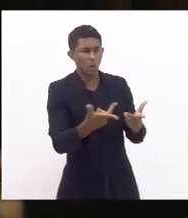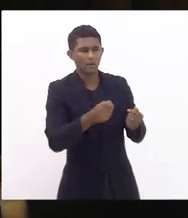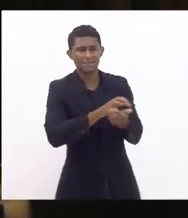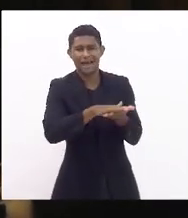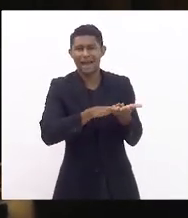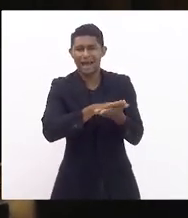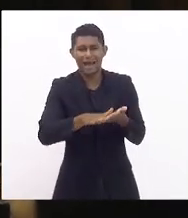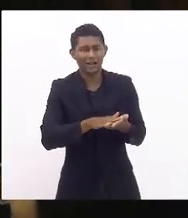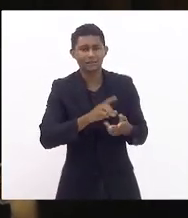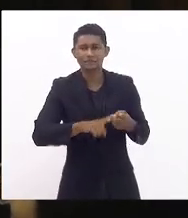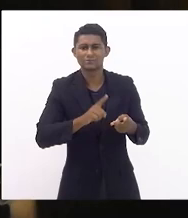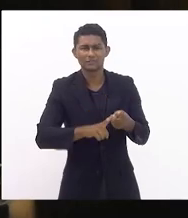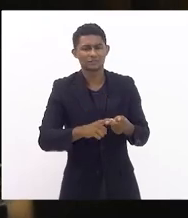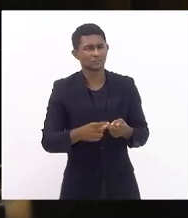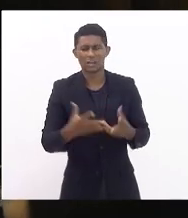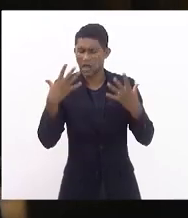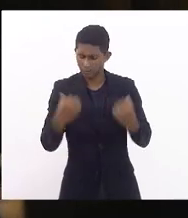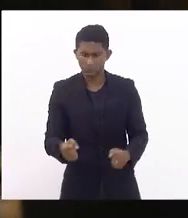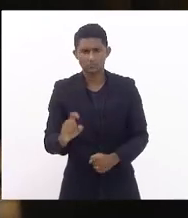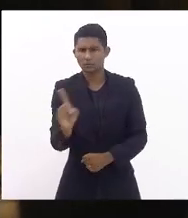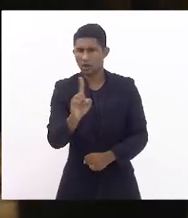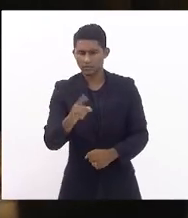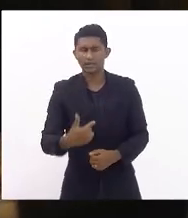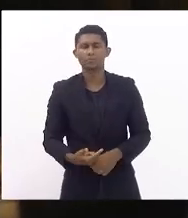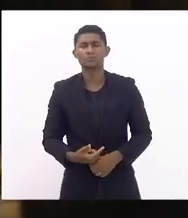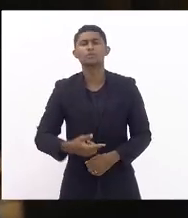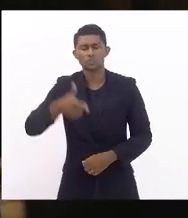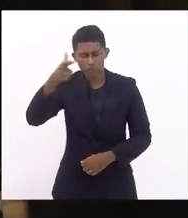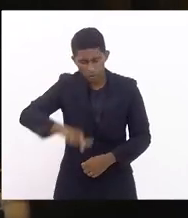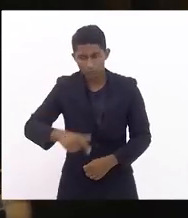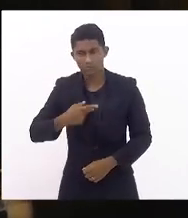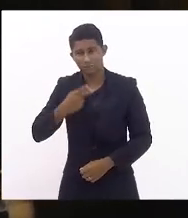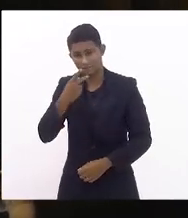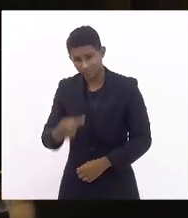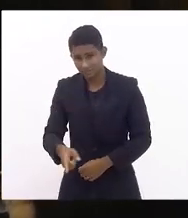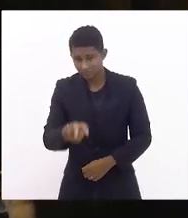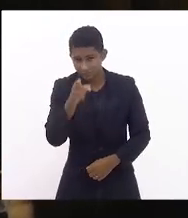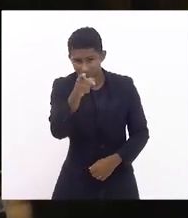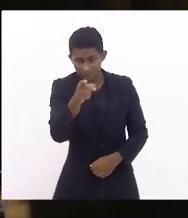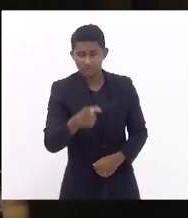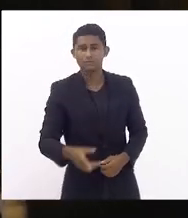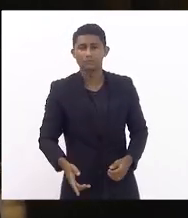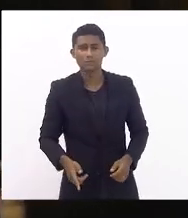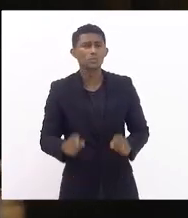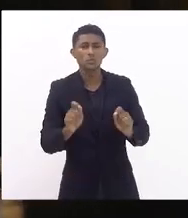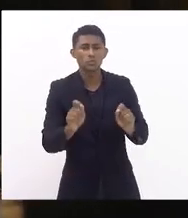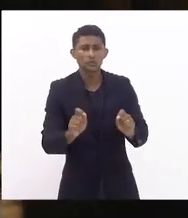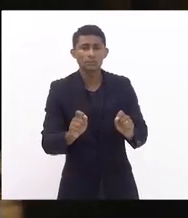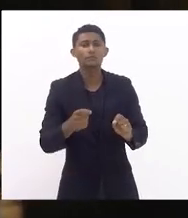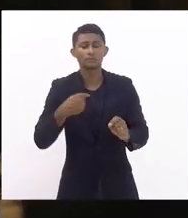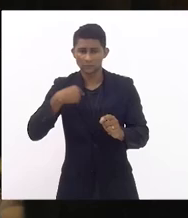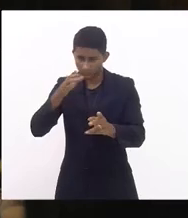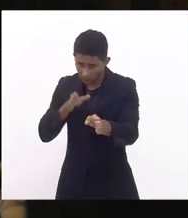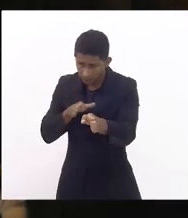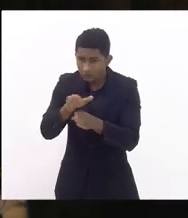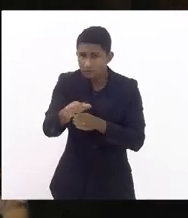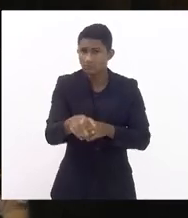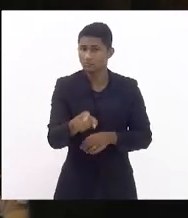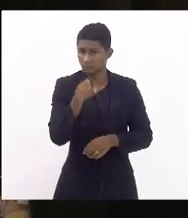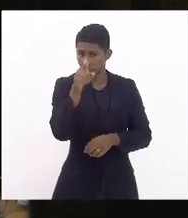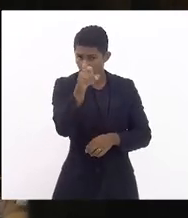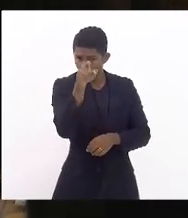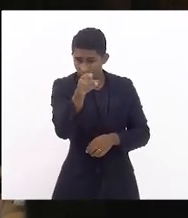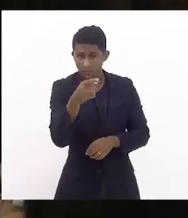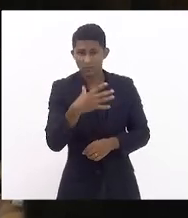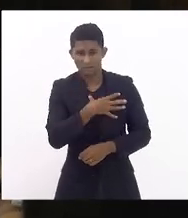qualidade. É inadmissível. Eu vou reafirmar mais uma vez o que eu falei com o senhor. Eu oriento que o senhor coloque os